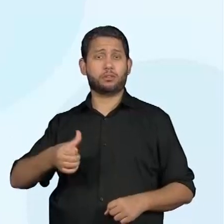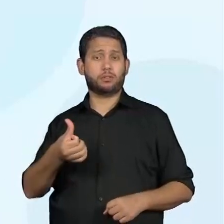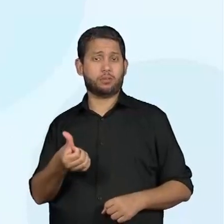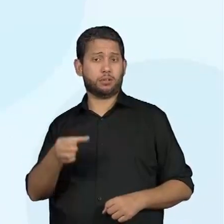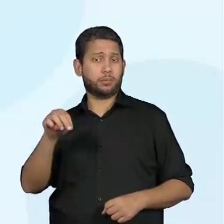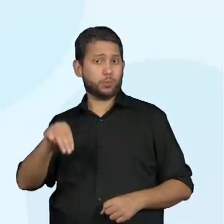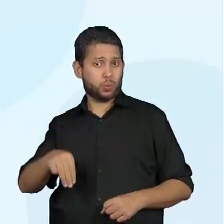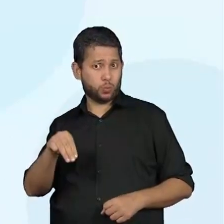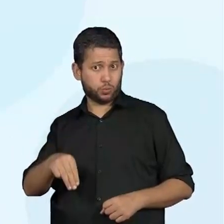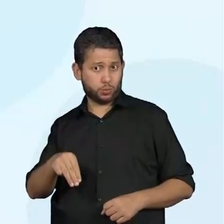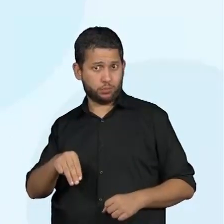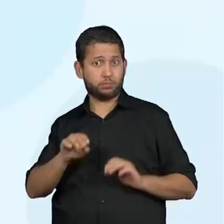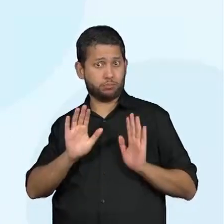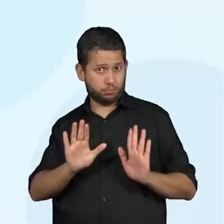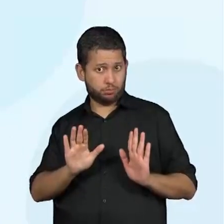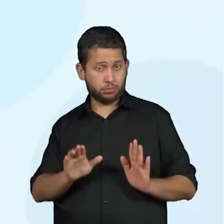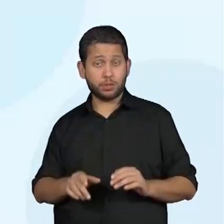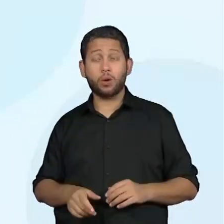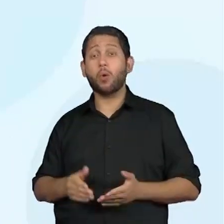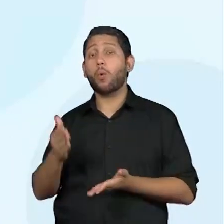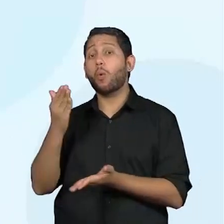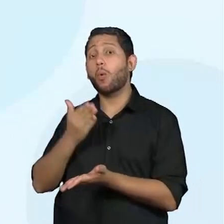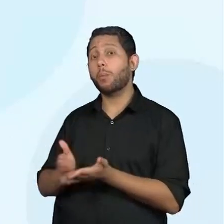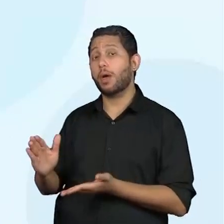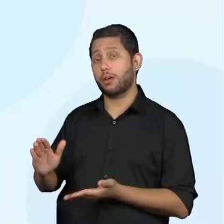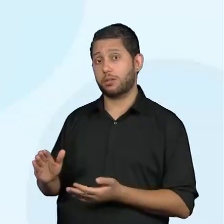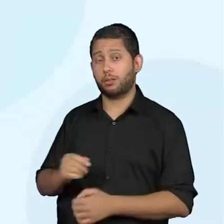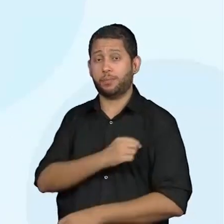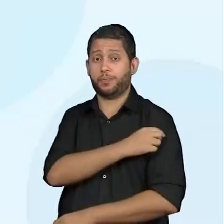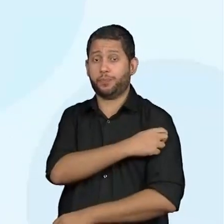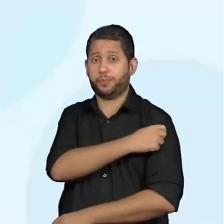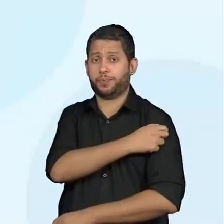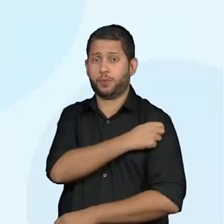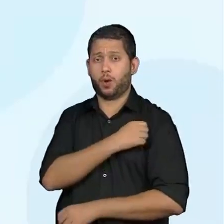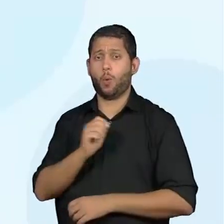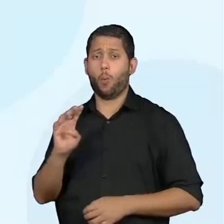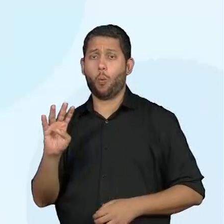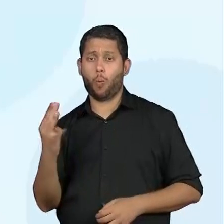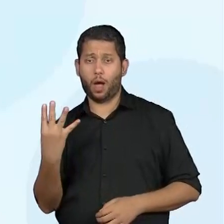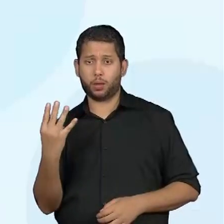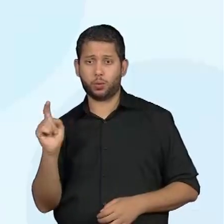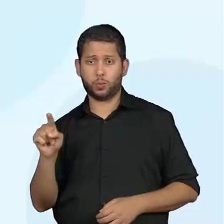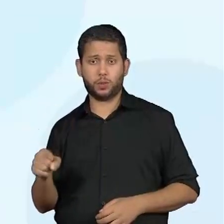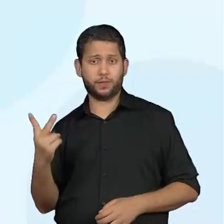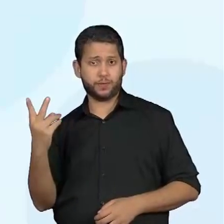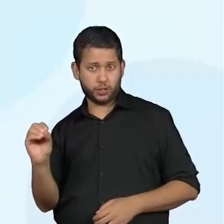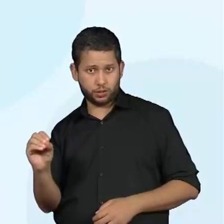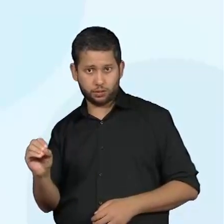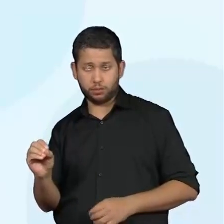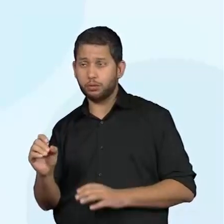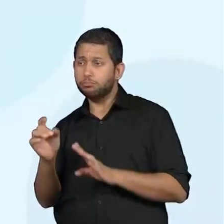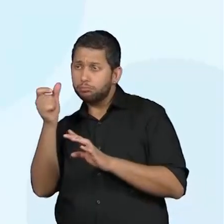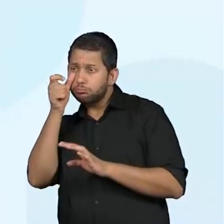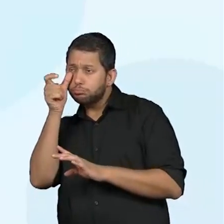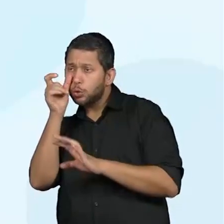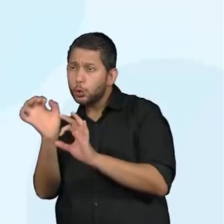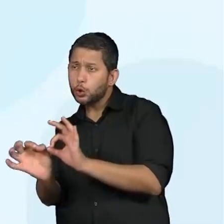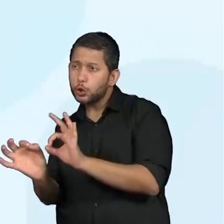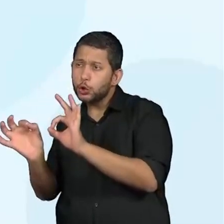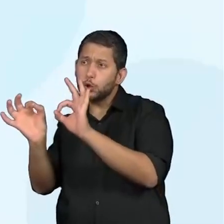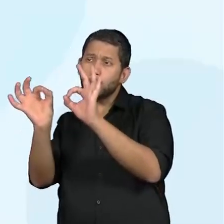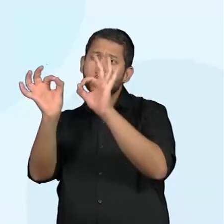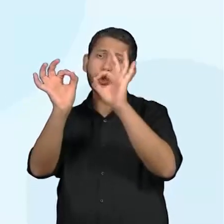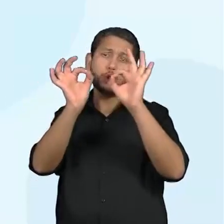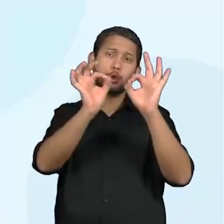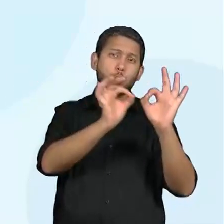começar a assistir esse filme às 16 horas e 20 minutos, que horas o relógio vai marcar quando o filme terminar?